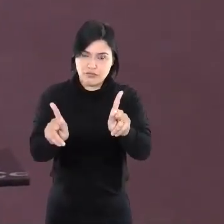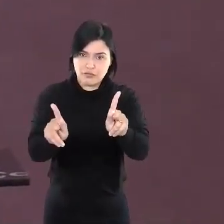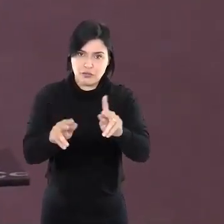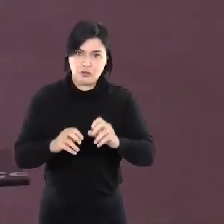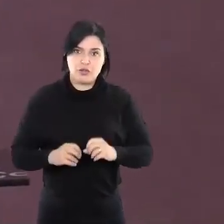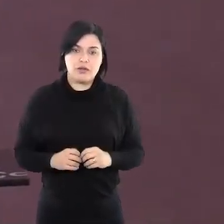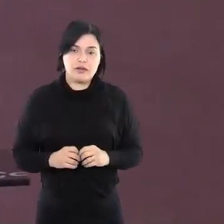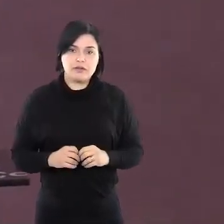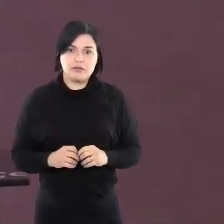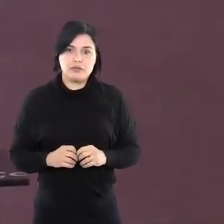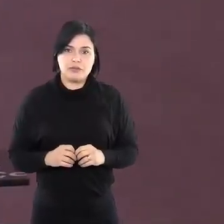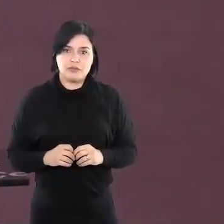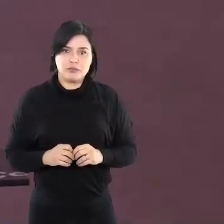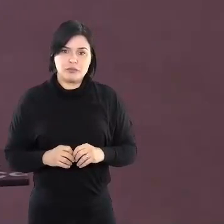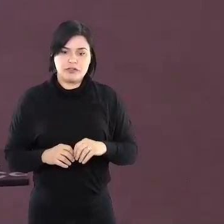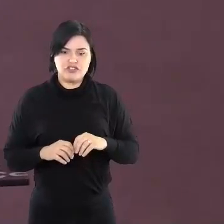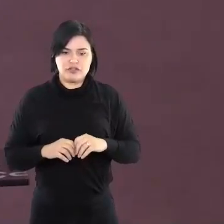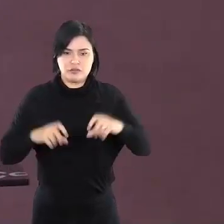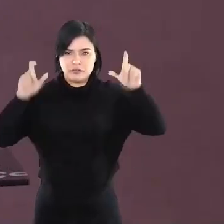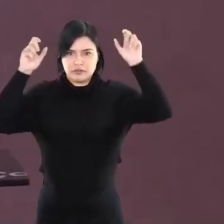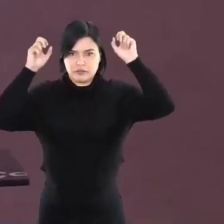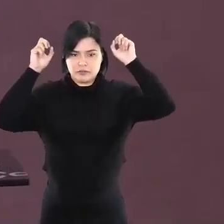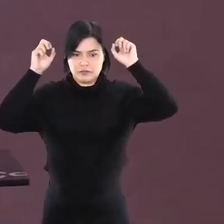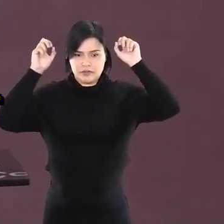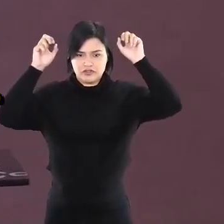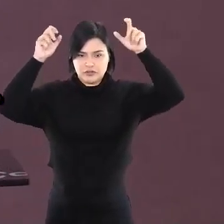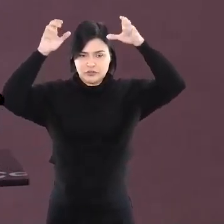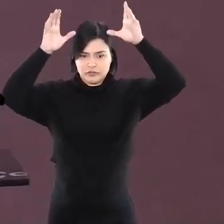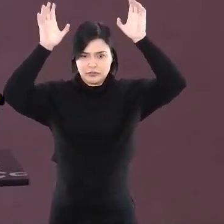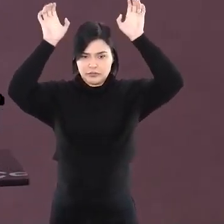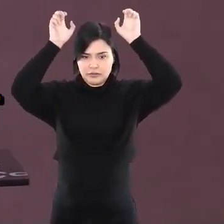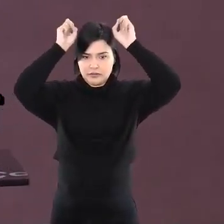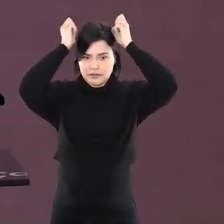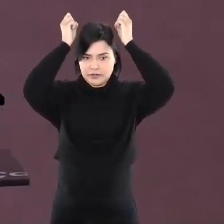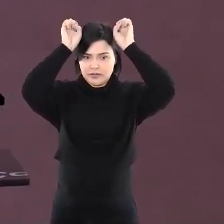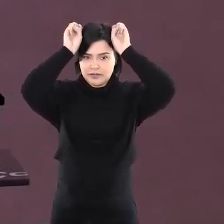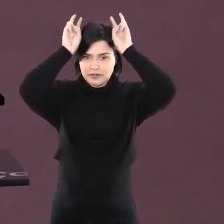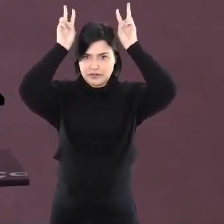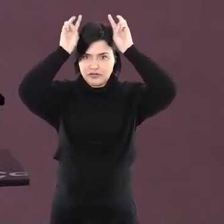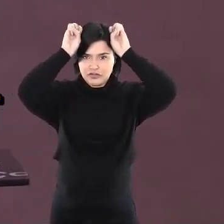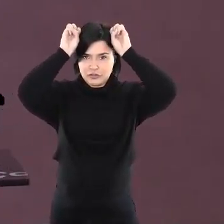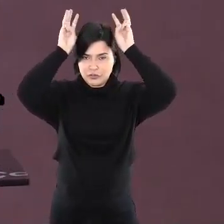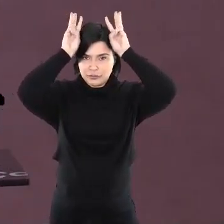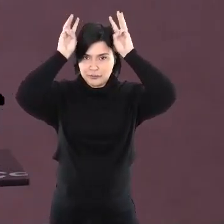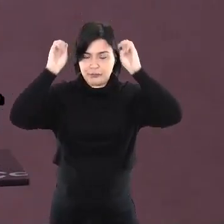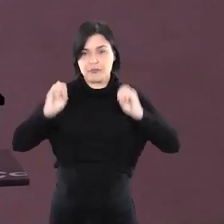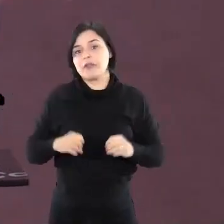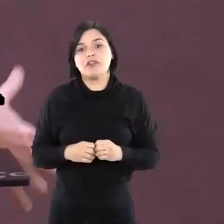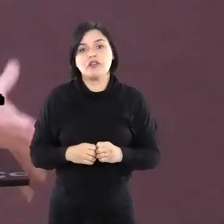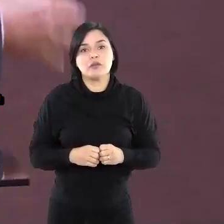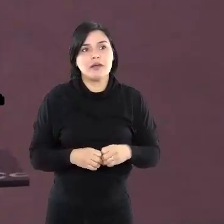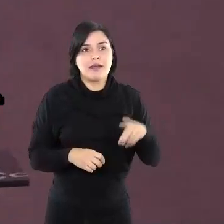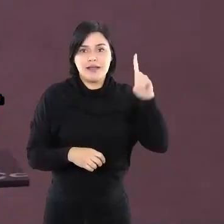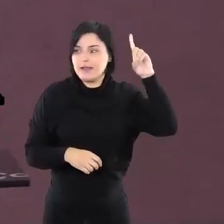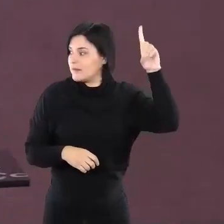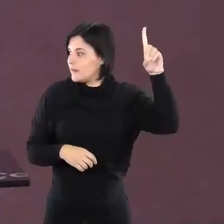depois de estabelecer a aliança no Monte Sinai, ele manda então construir um